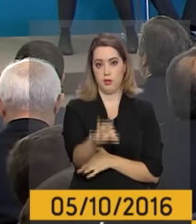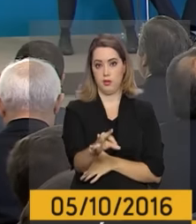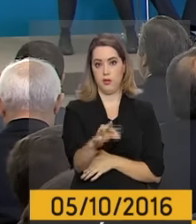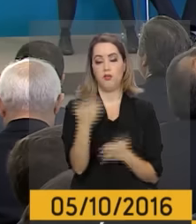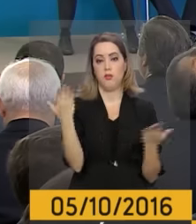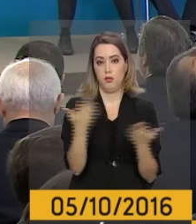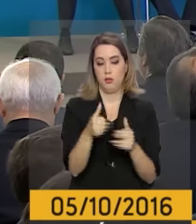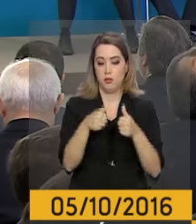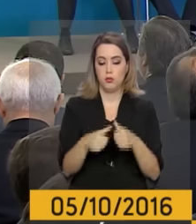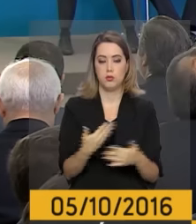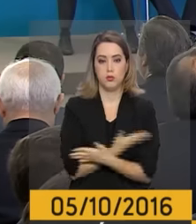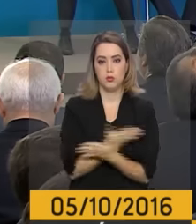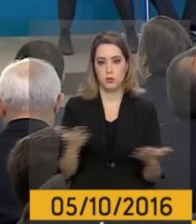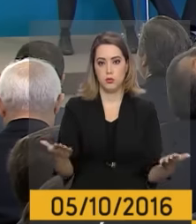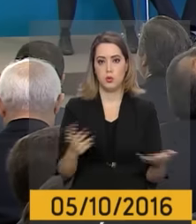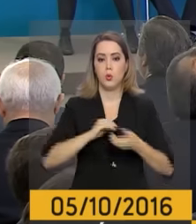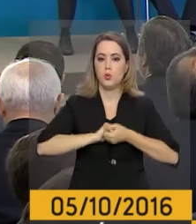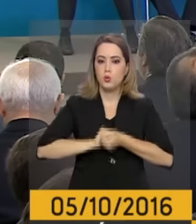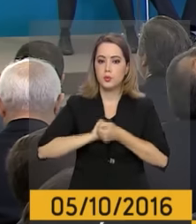todos.